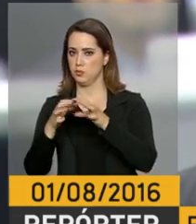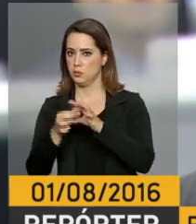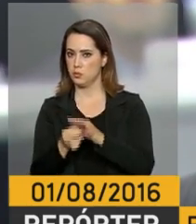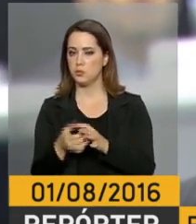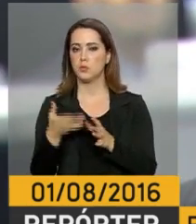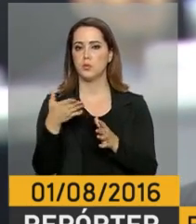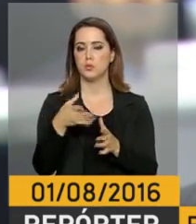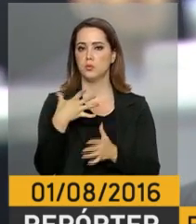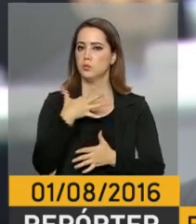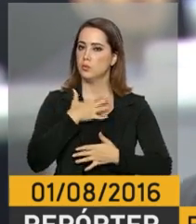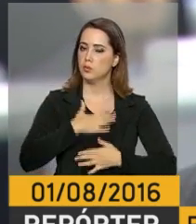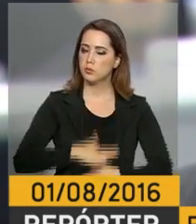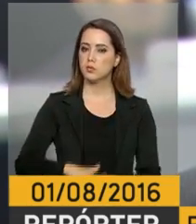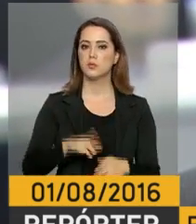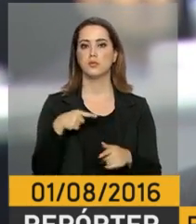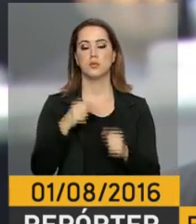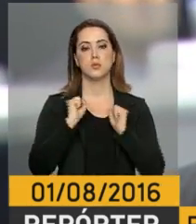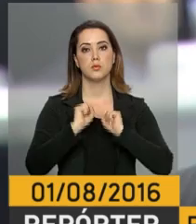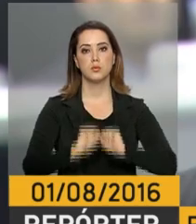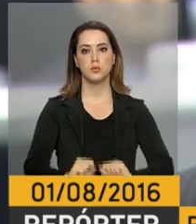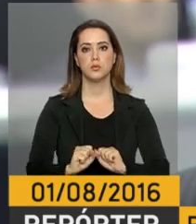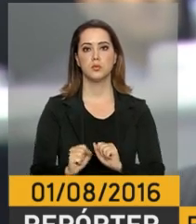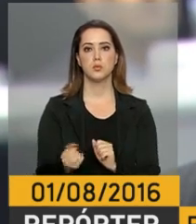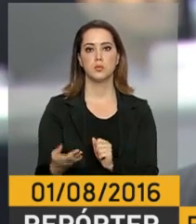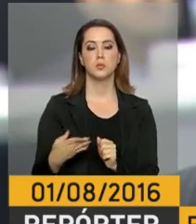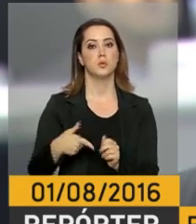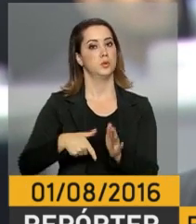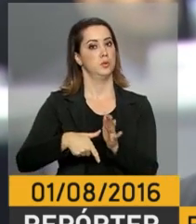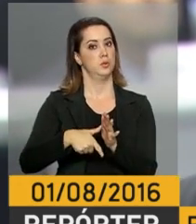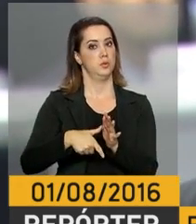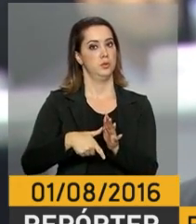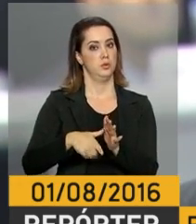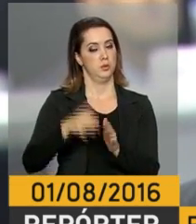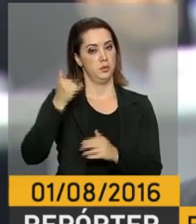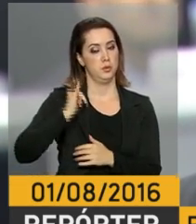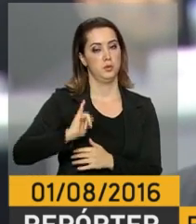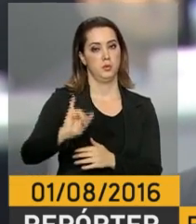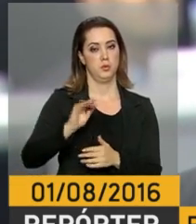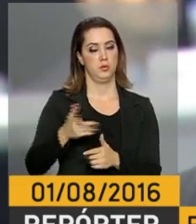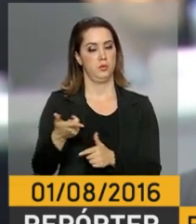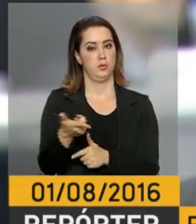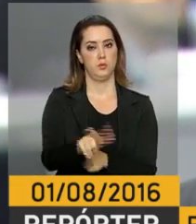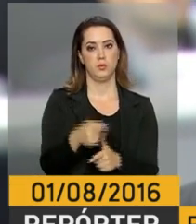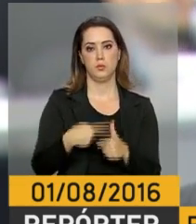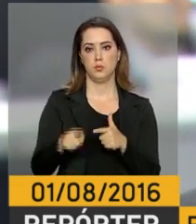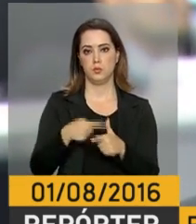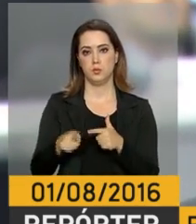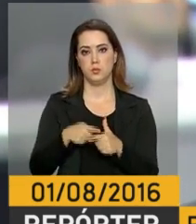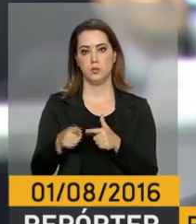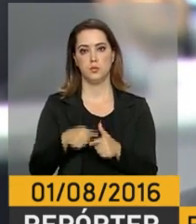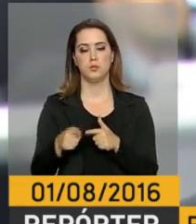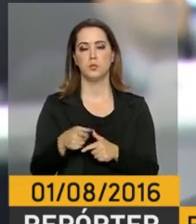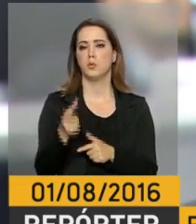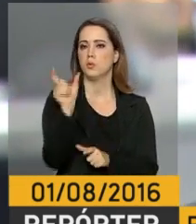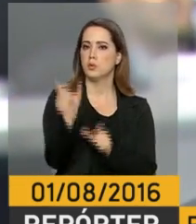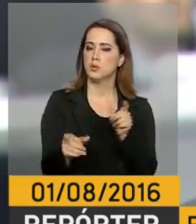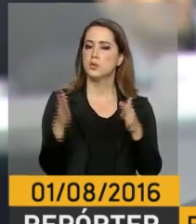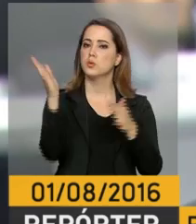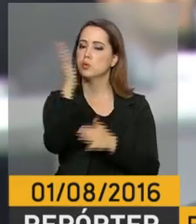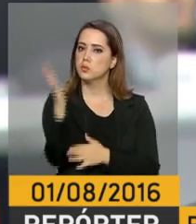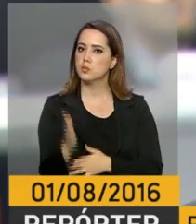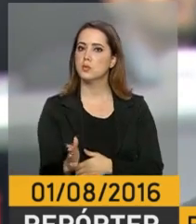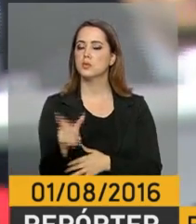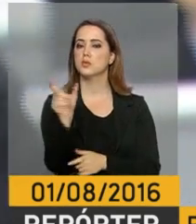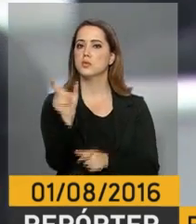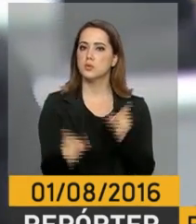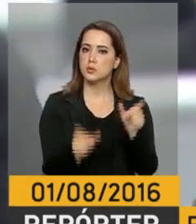tranquilidade, para que nós possamos nos antecipar a qualquer eventual problema, e assim tanto os brasileiros quanto os turistas